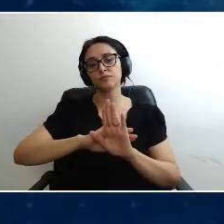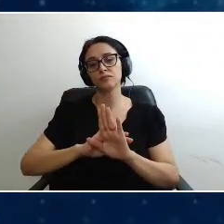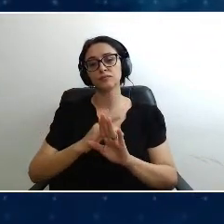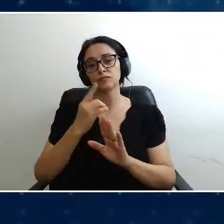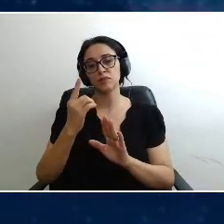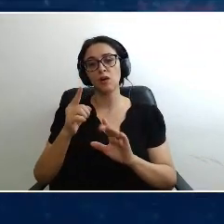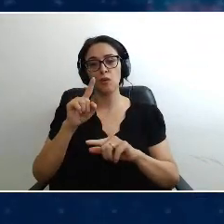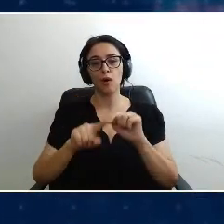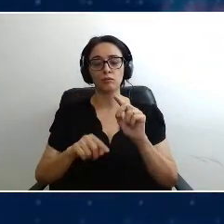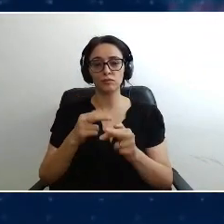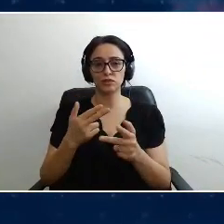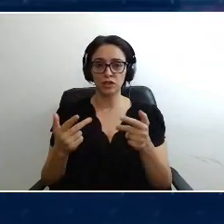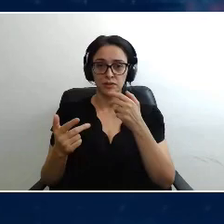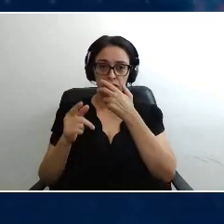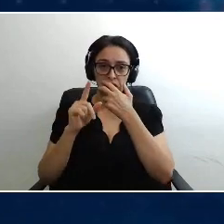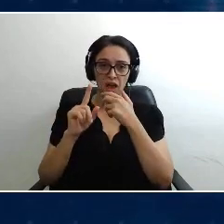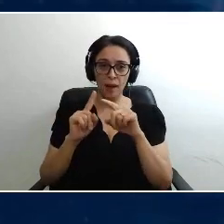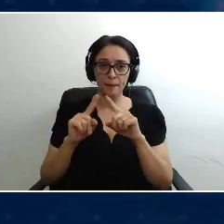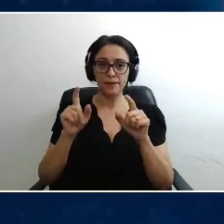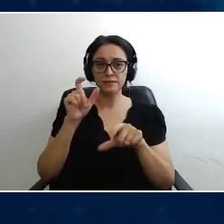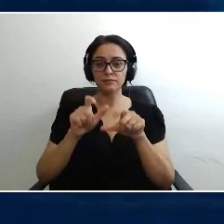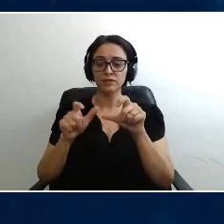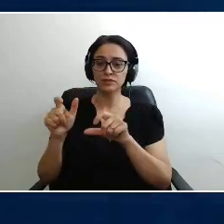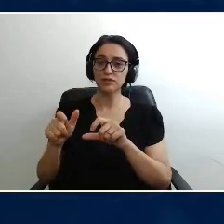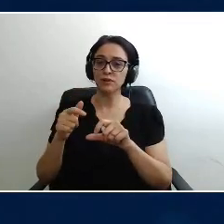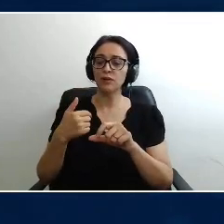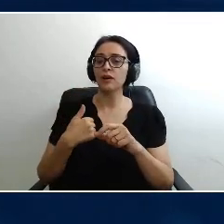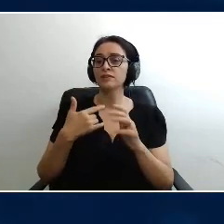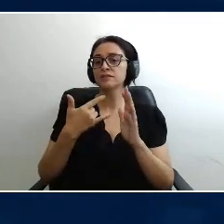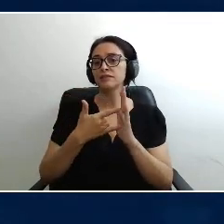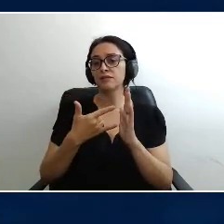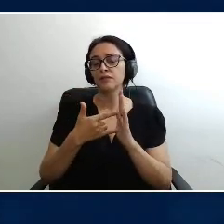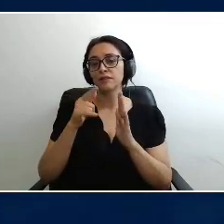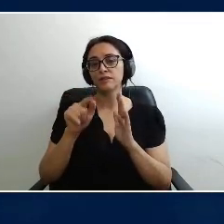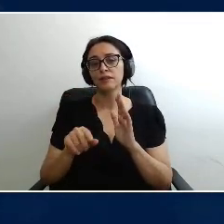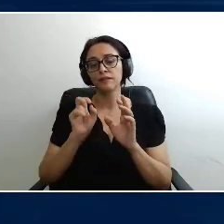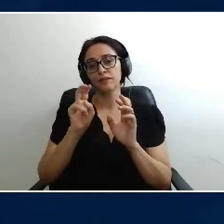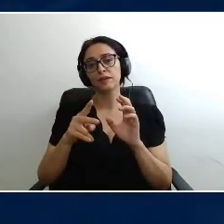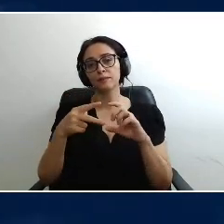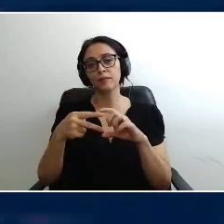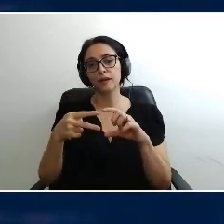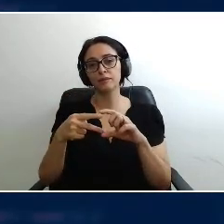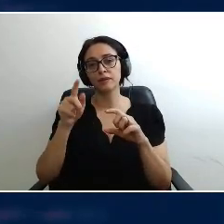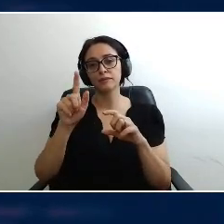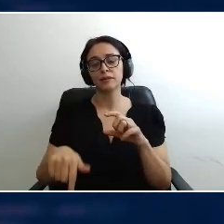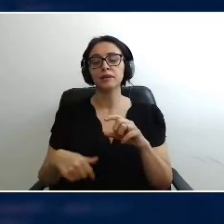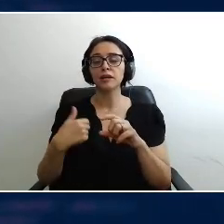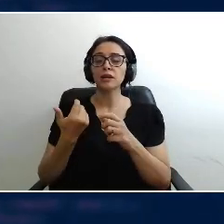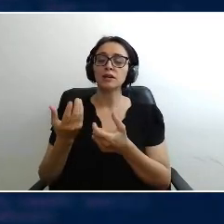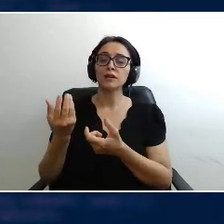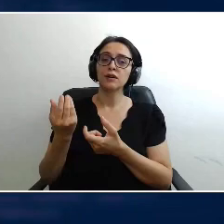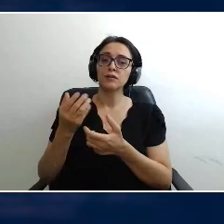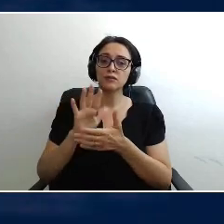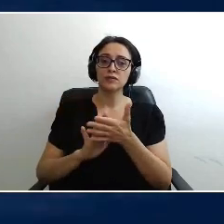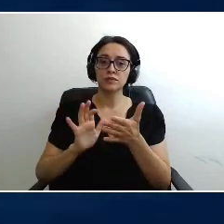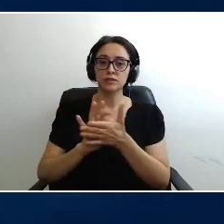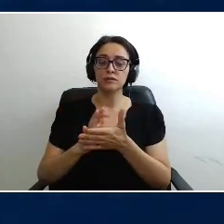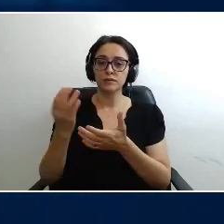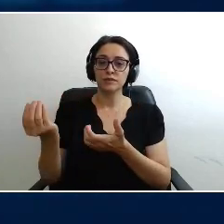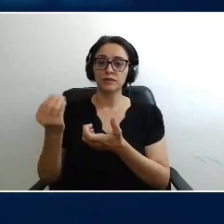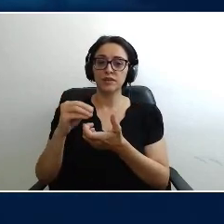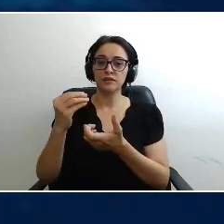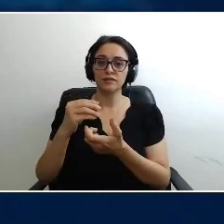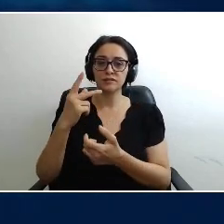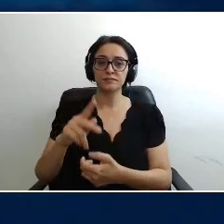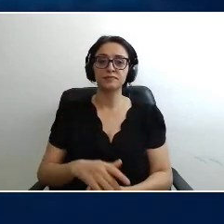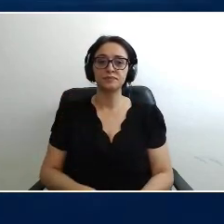objeto, mas para a pessoa que está desenvolvendo, que está na frente da IDE, vendo o PHP, você está jogando uma função para uma variável. Então, funções como